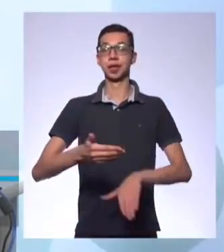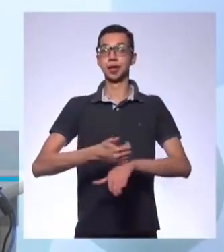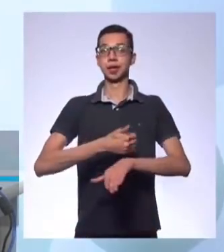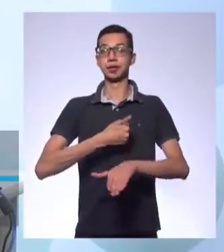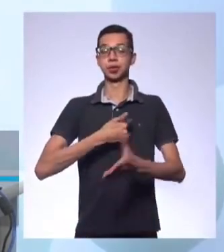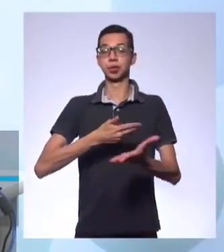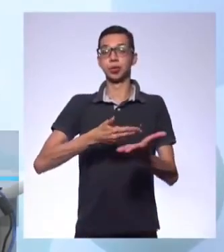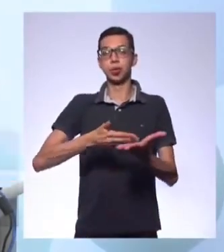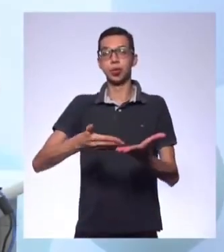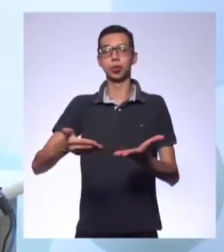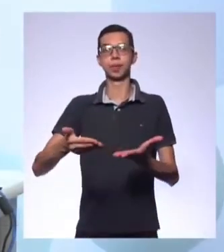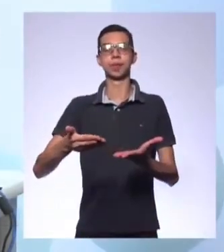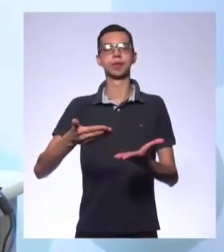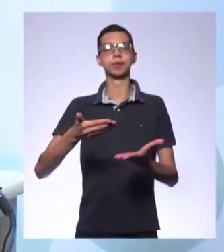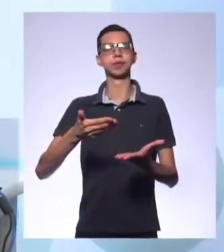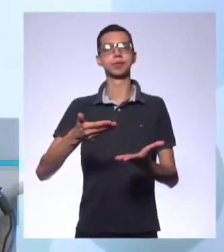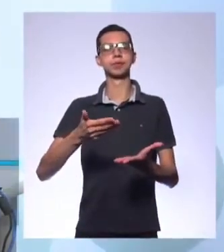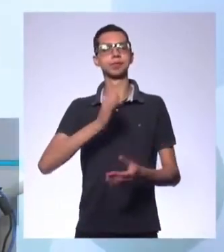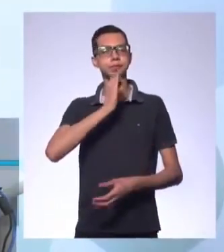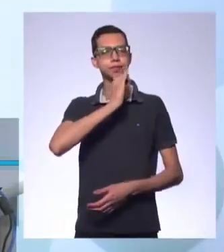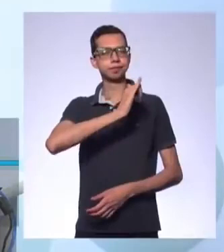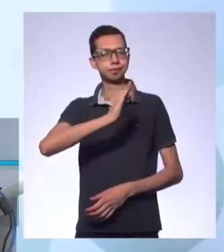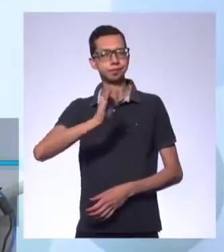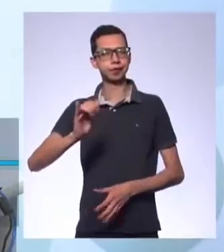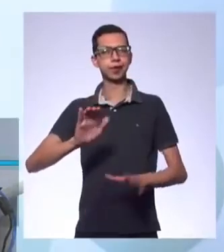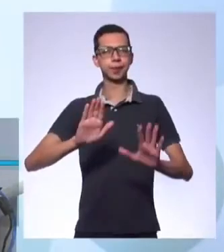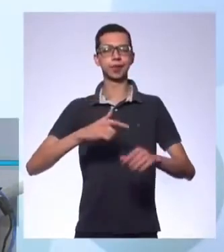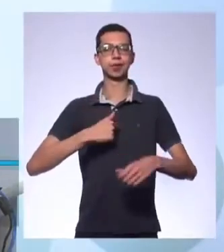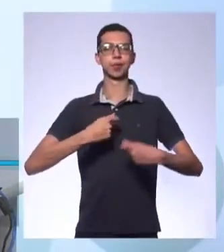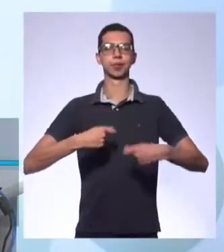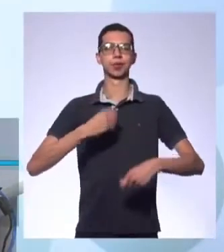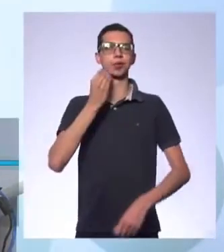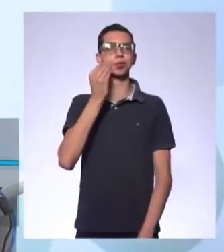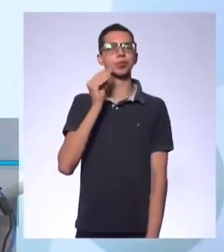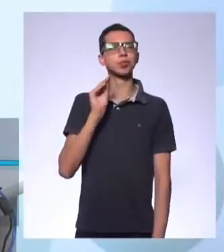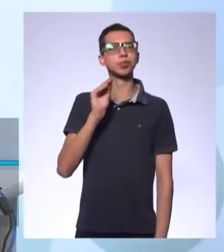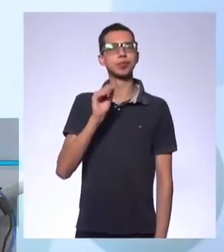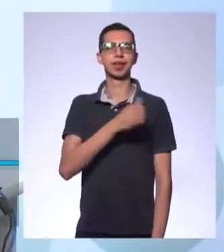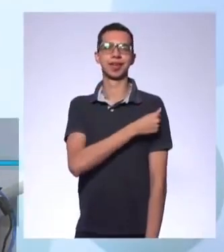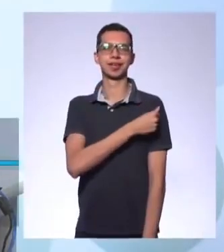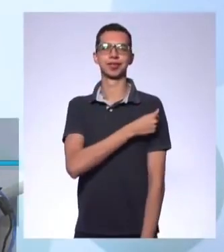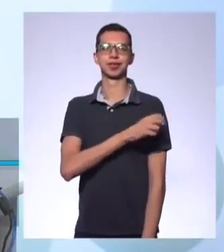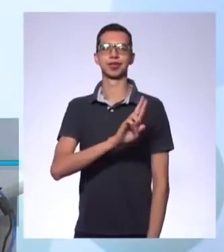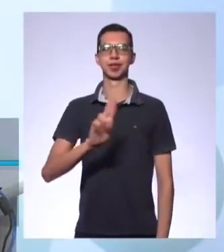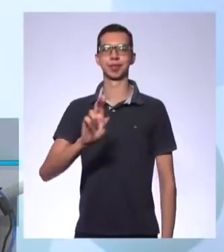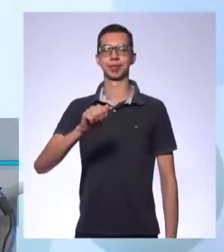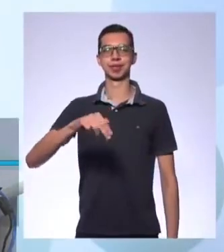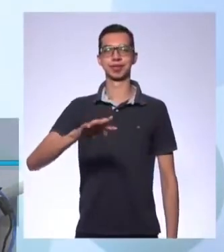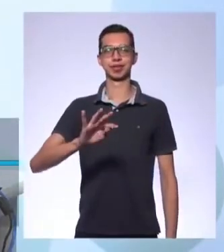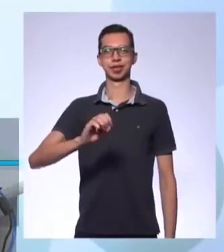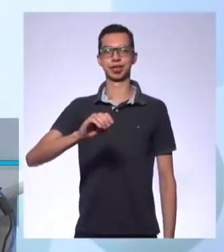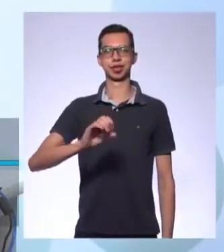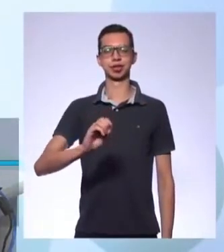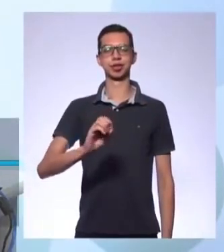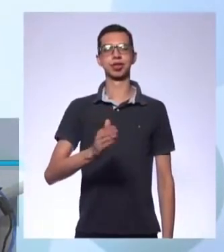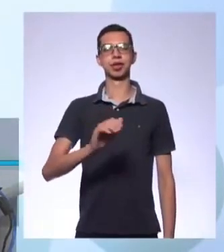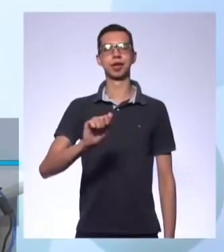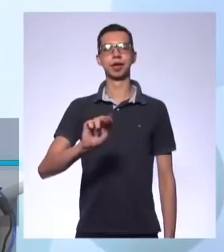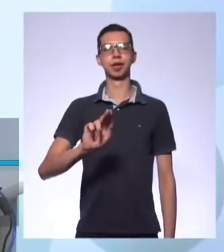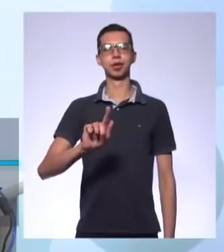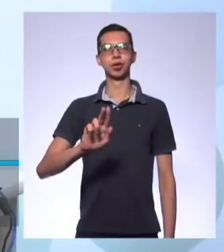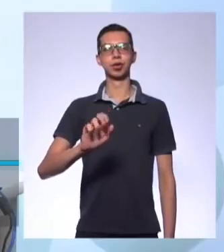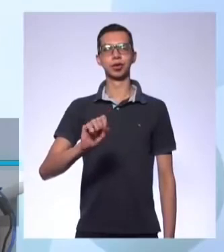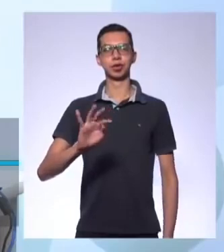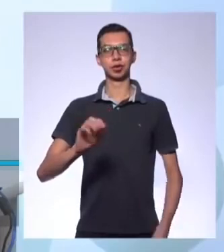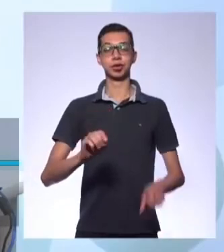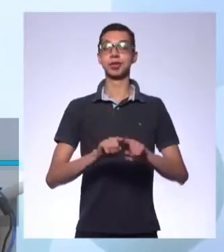eu preciso mandar um beijo para um aluninho que me cobrou ontem. É o Antônio Augusto e a Camila. Na verdade,